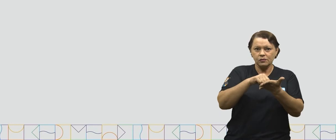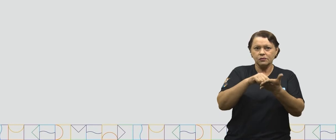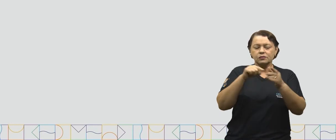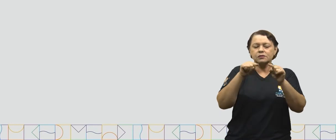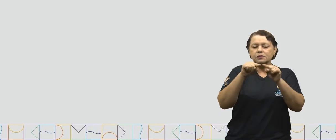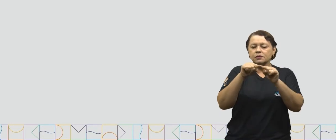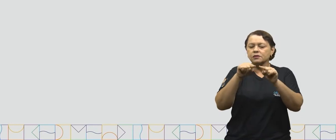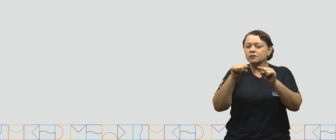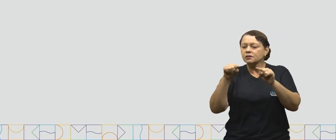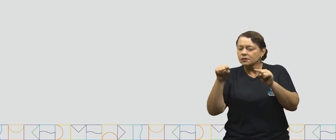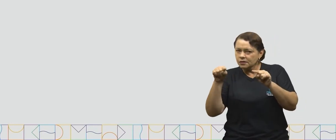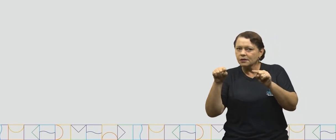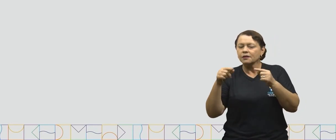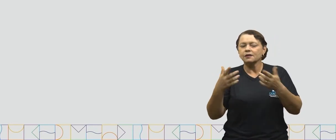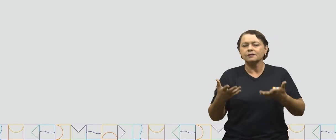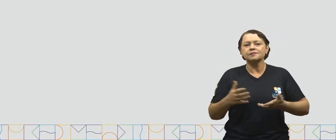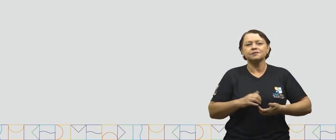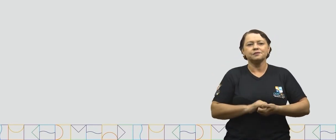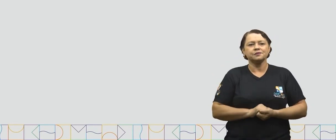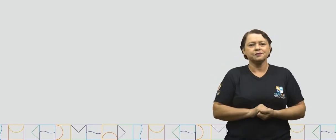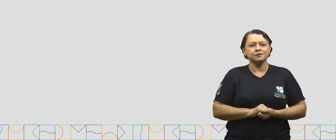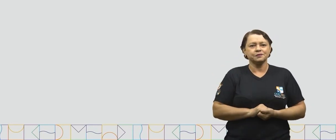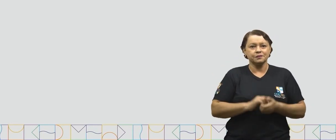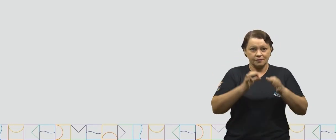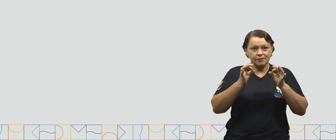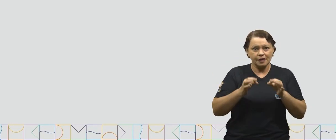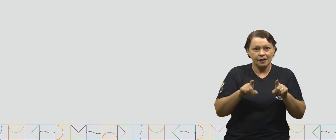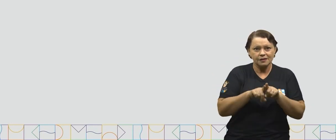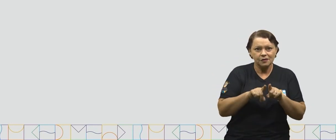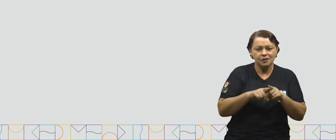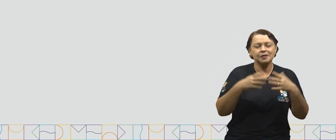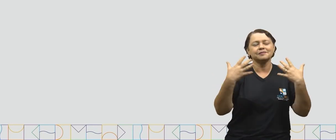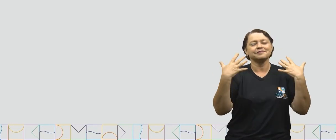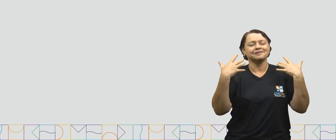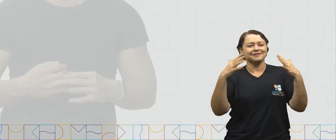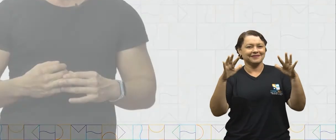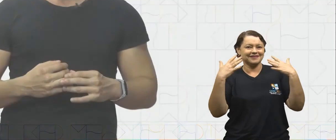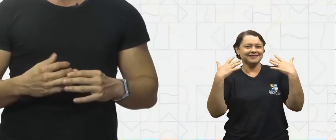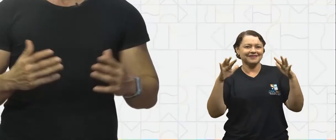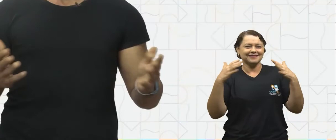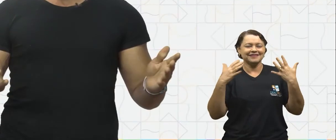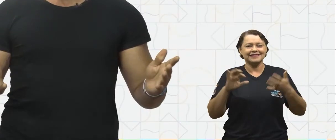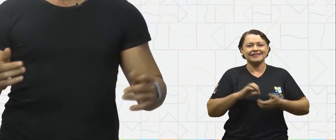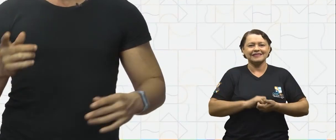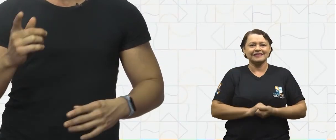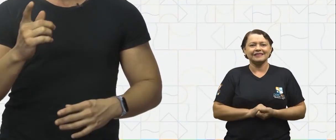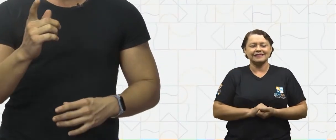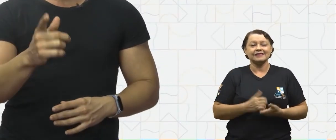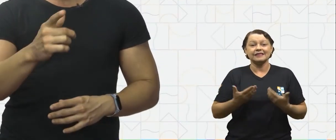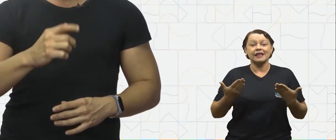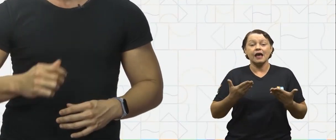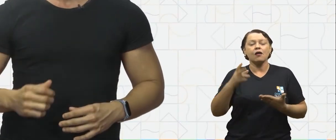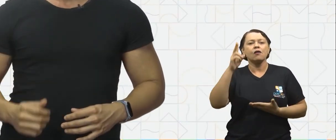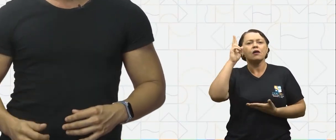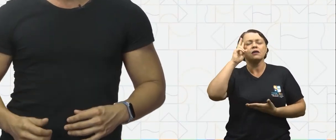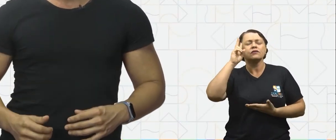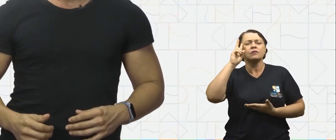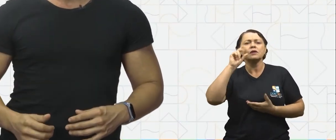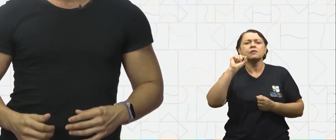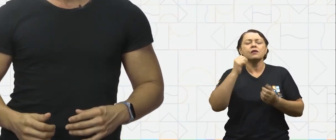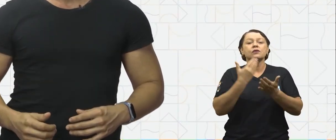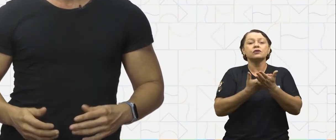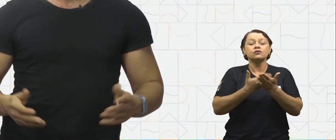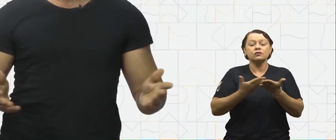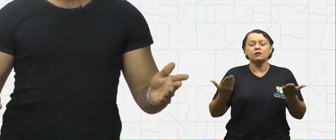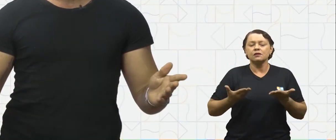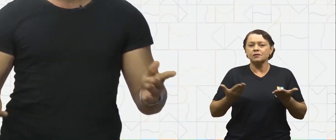representavam letras e números pelo código Morse. Acertou essa também? Parabéns, hein? Agora vamos lembrar um pouco do que vimos na aula